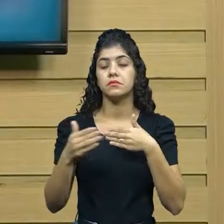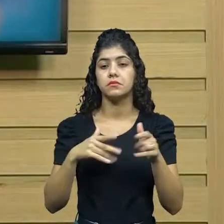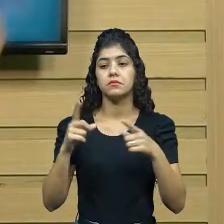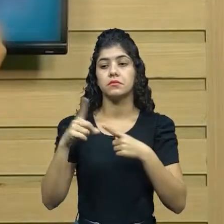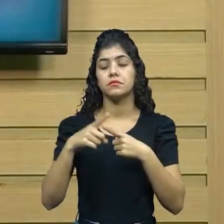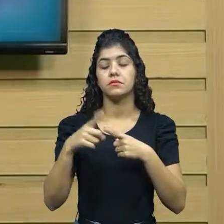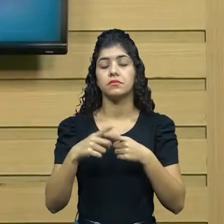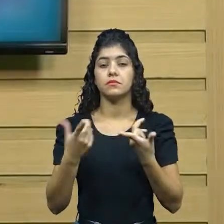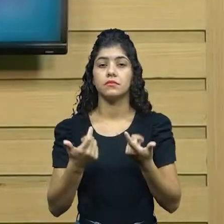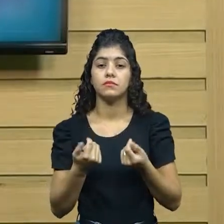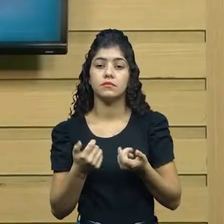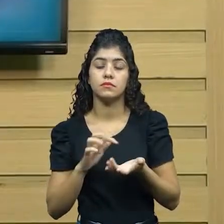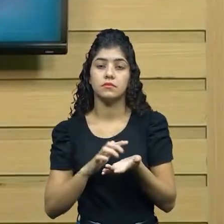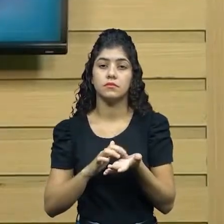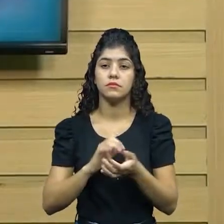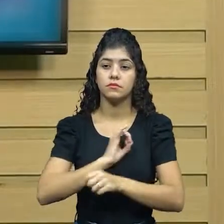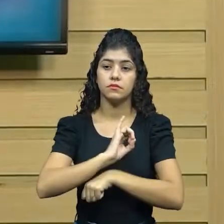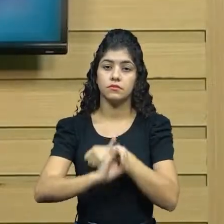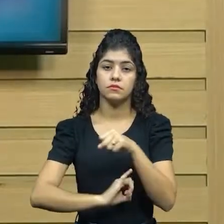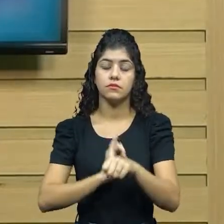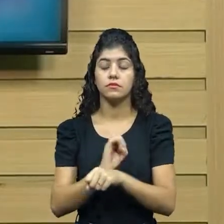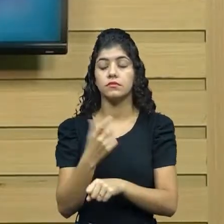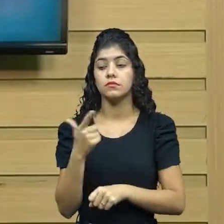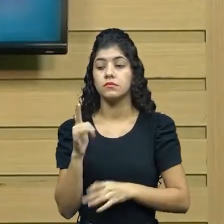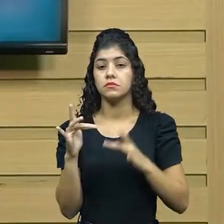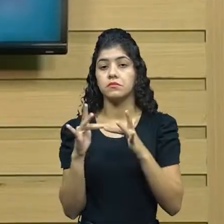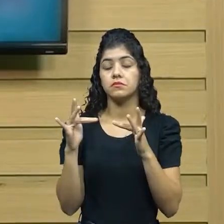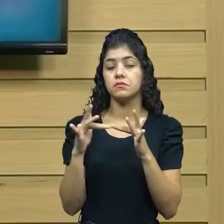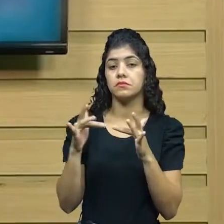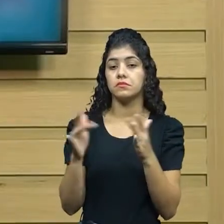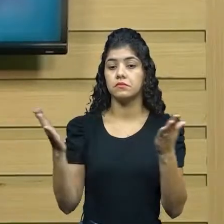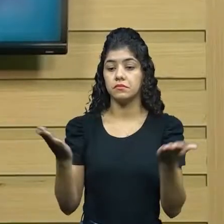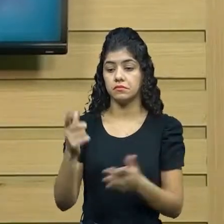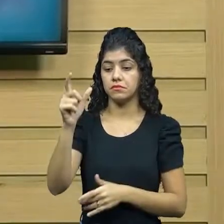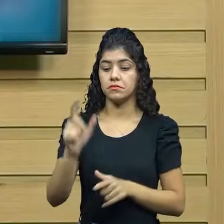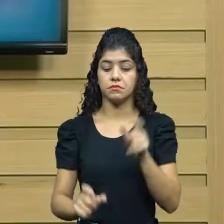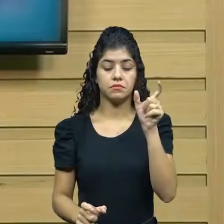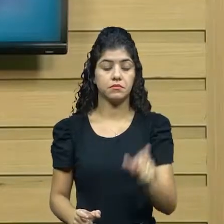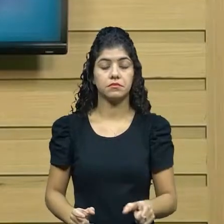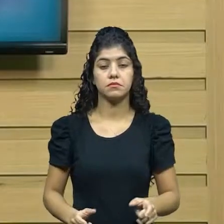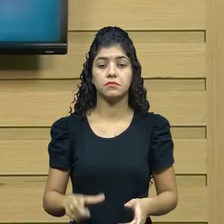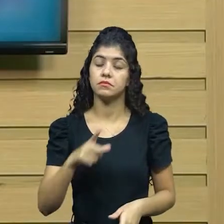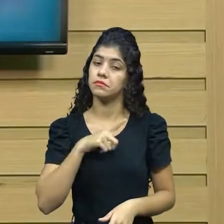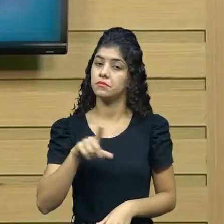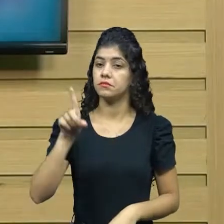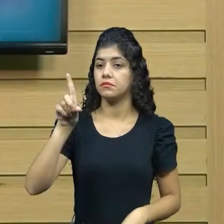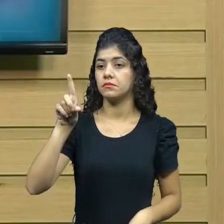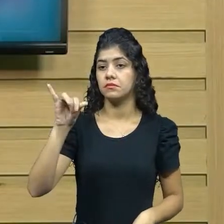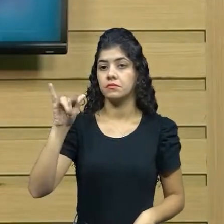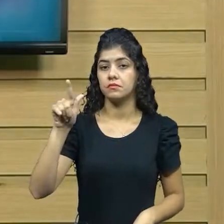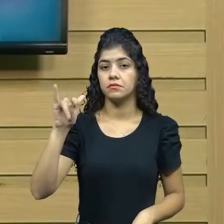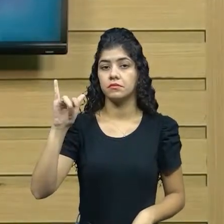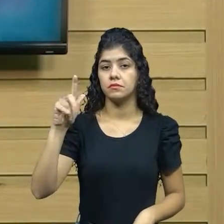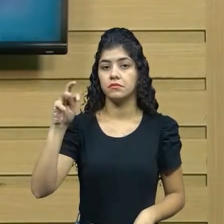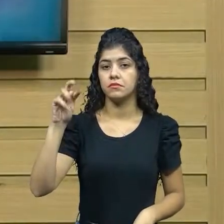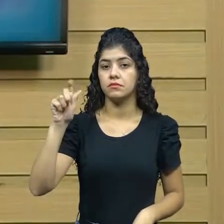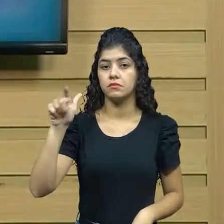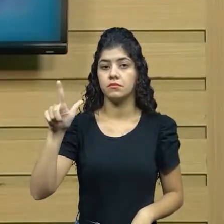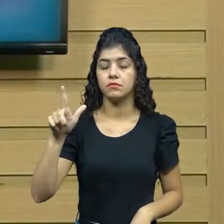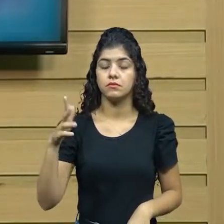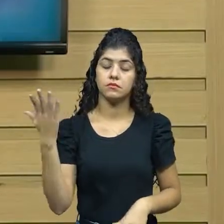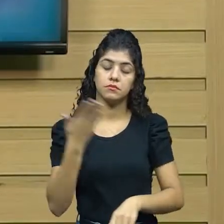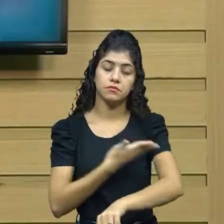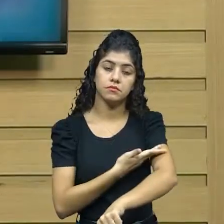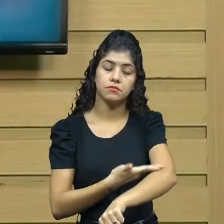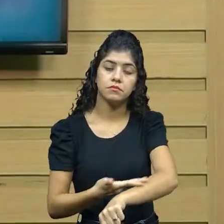há esse contato direto com o cliente, nós chamamos de marketing digital. Perceba que isso é muito comum